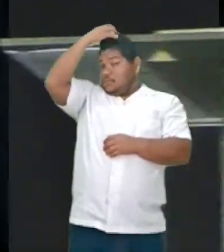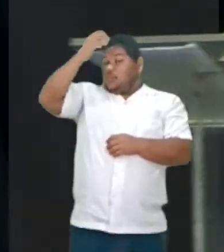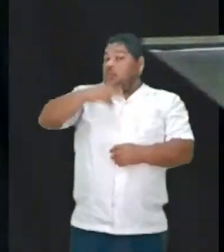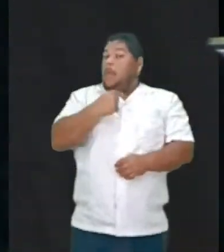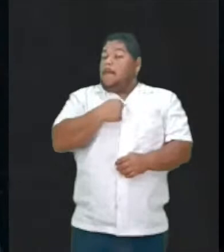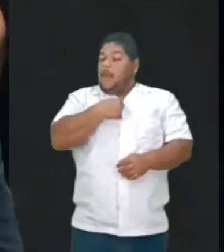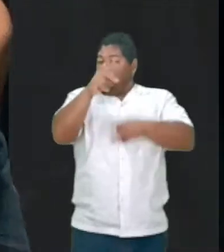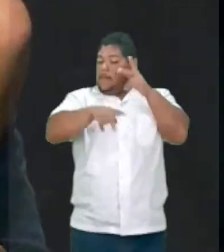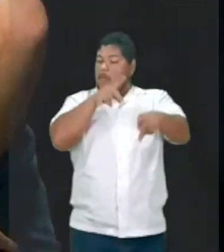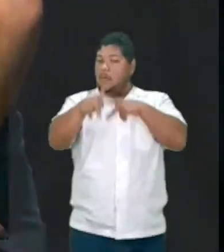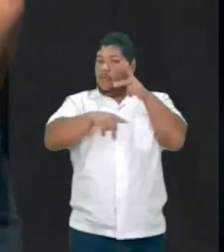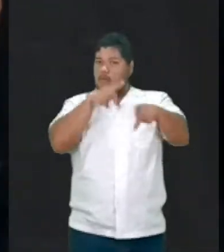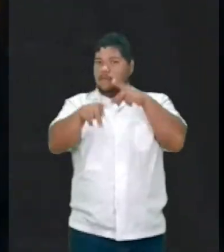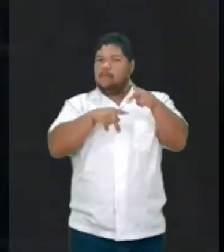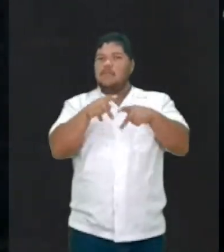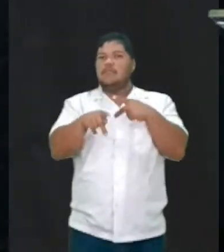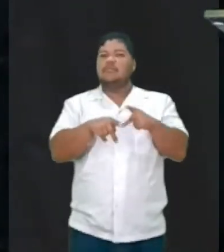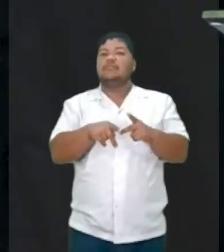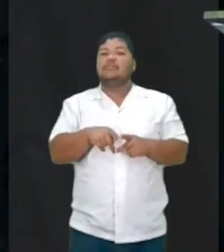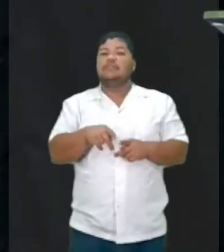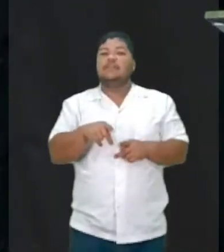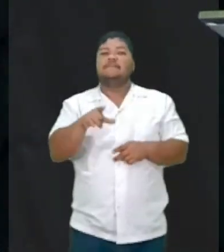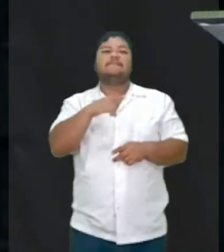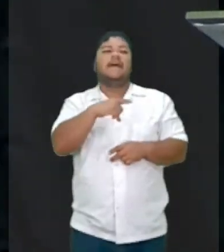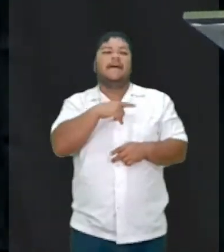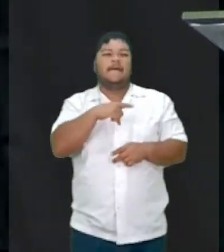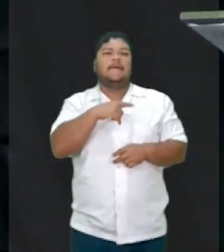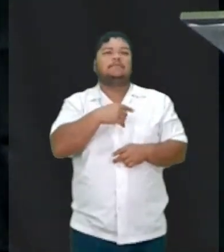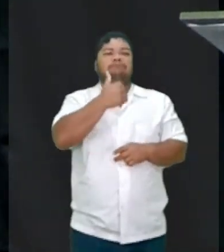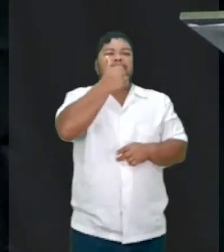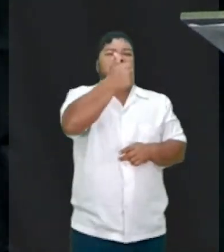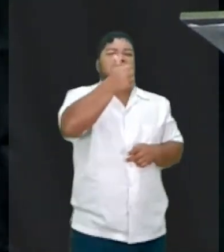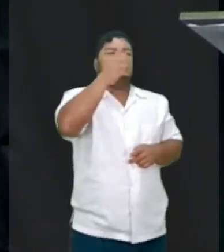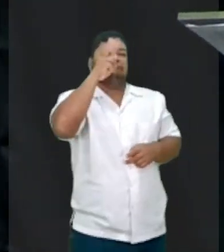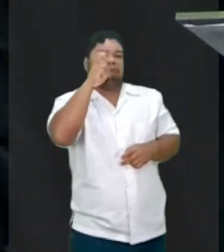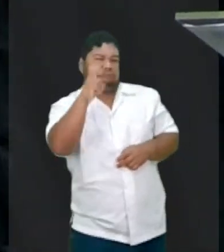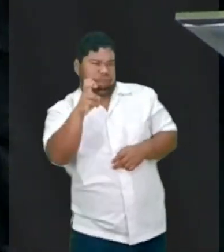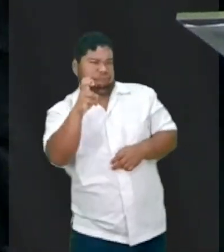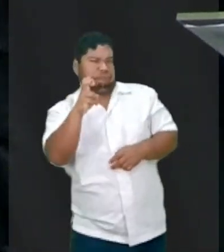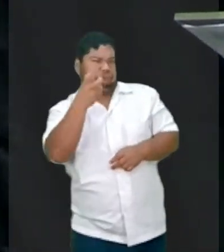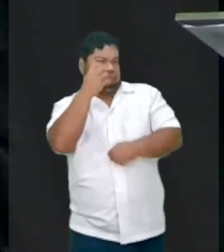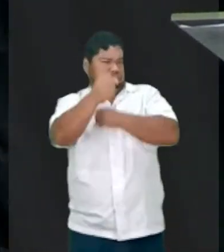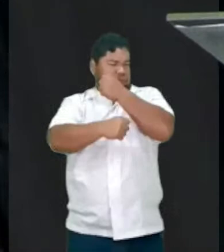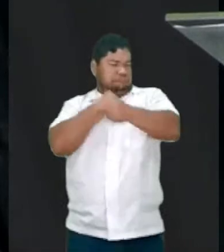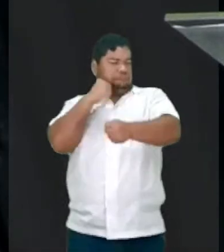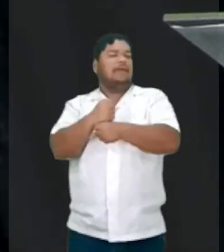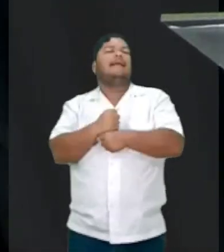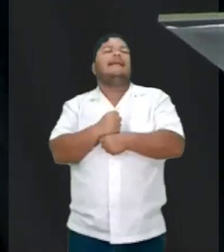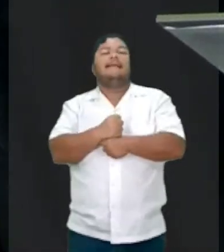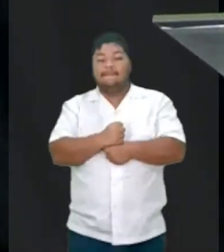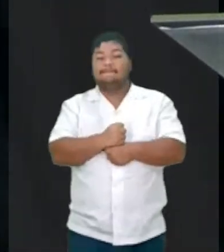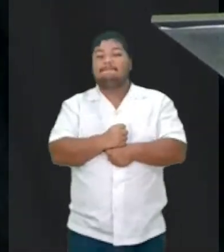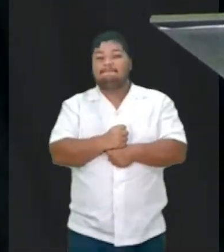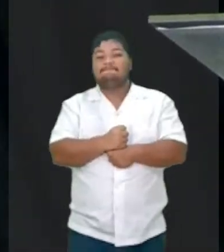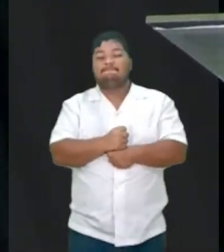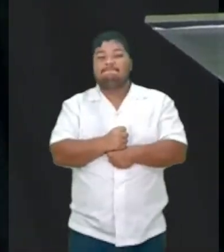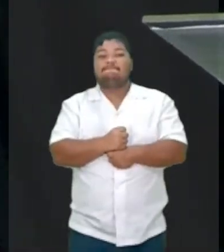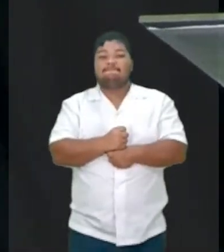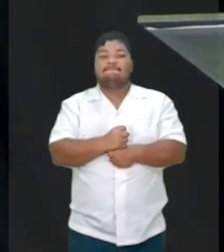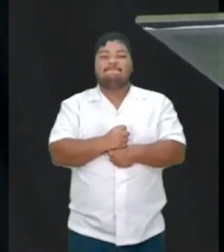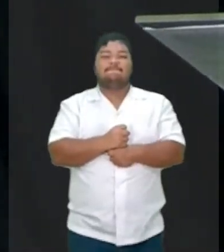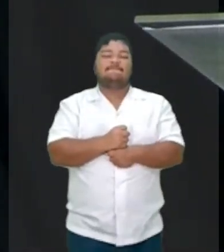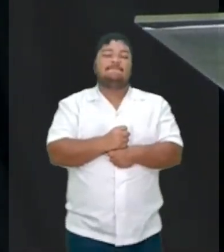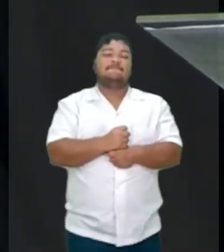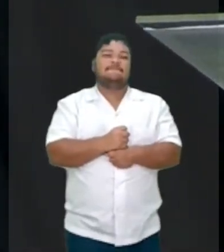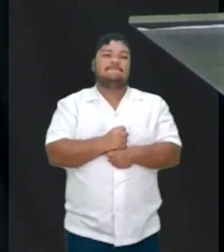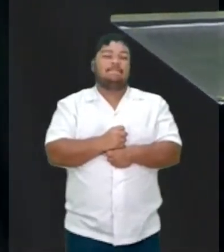para ele que ele vai ter mais 15 anos. Bom, não é? Para quem ia morrer logo 15 anos a mais. É muito